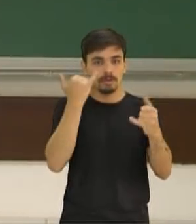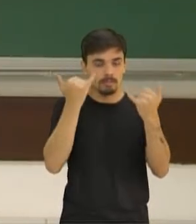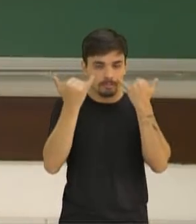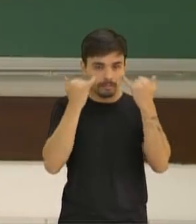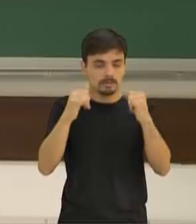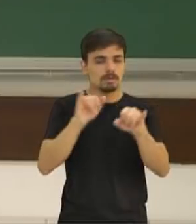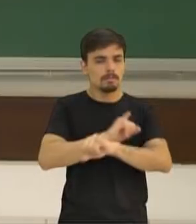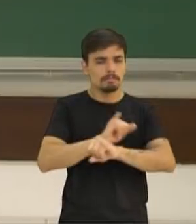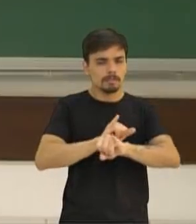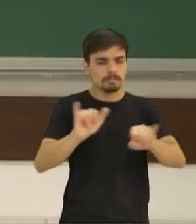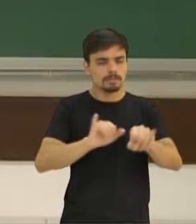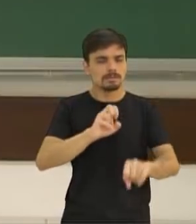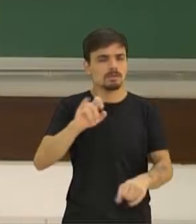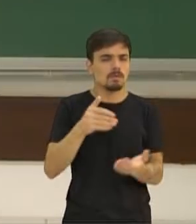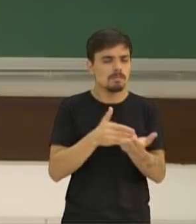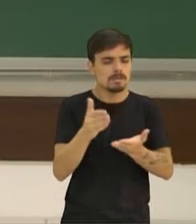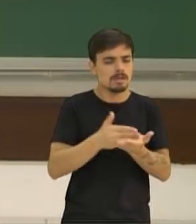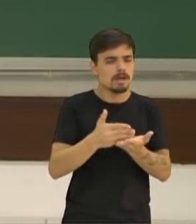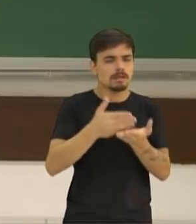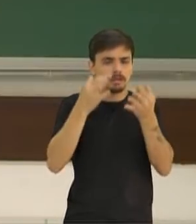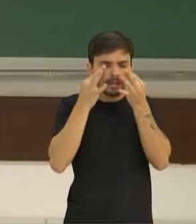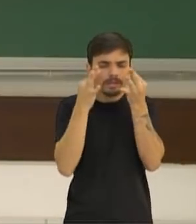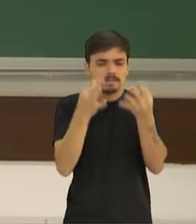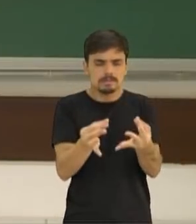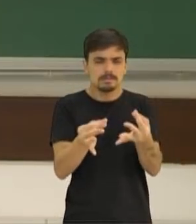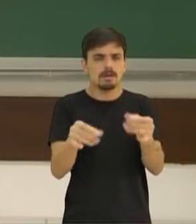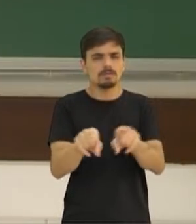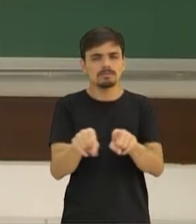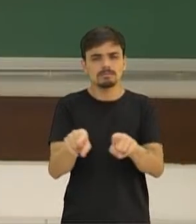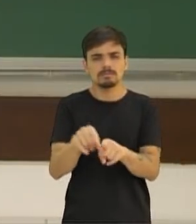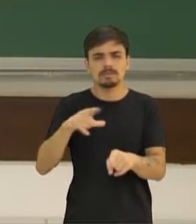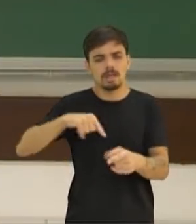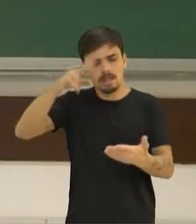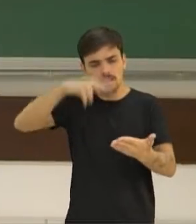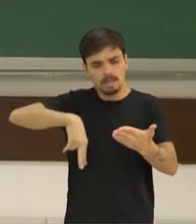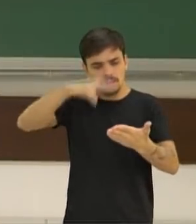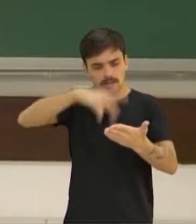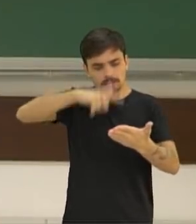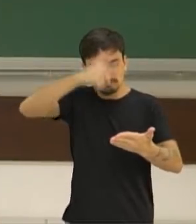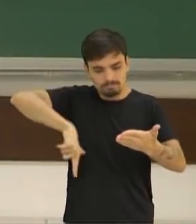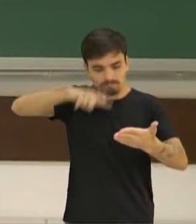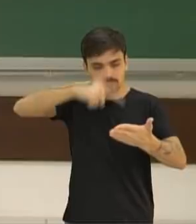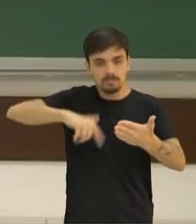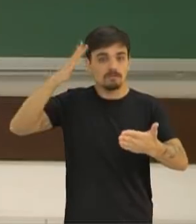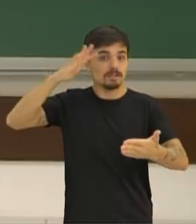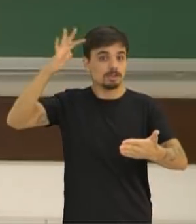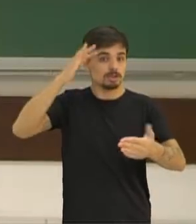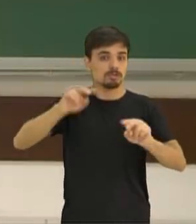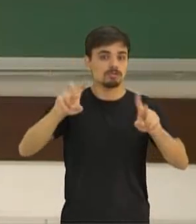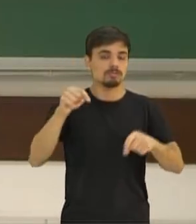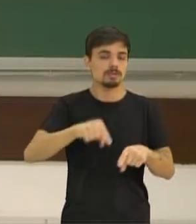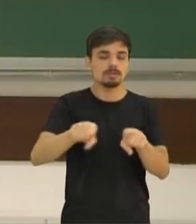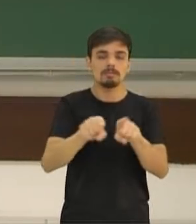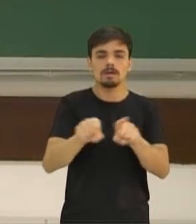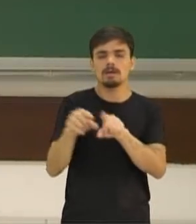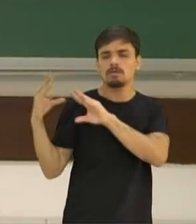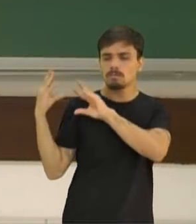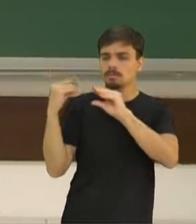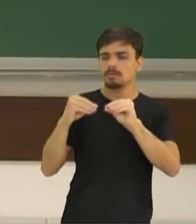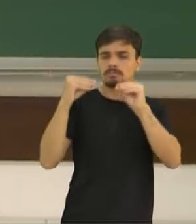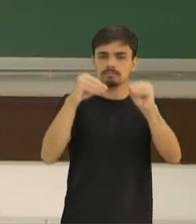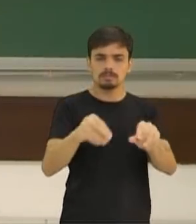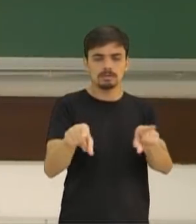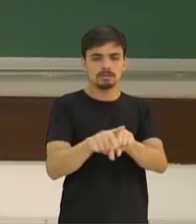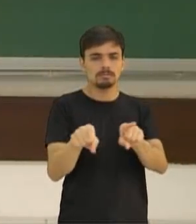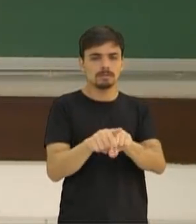se a gente começar realmente a prestar bastante atenção, ler, reler, refletir a respeito, trazer aquilo que eu conheço de fora